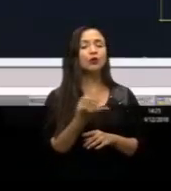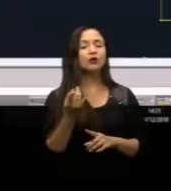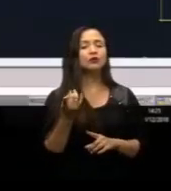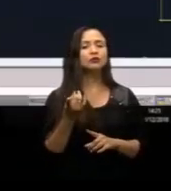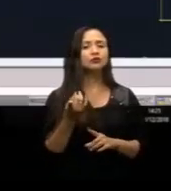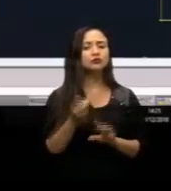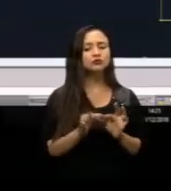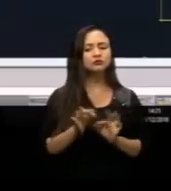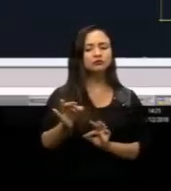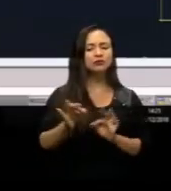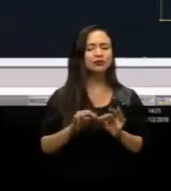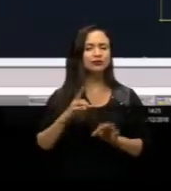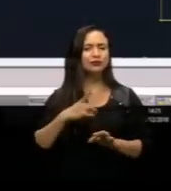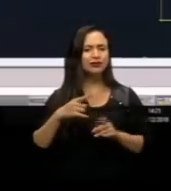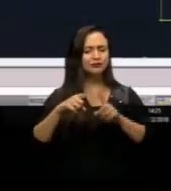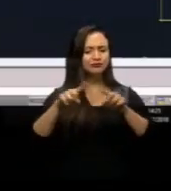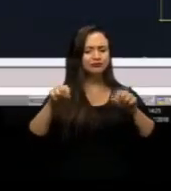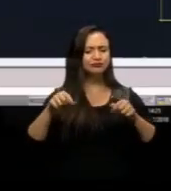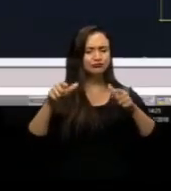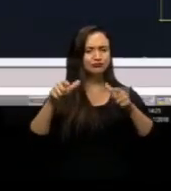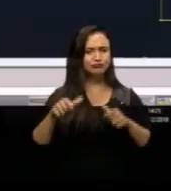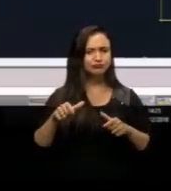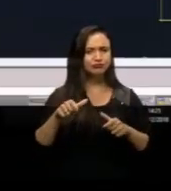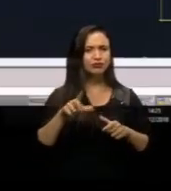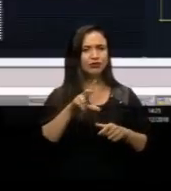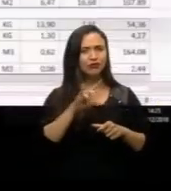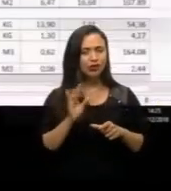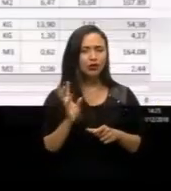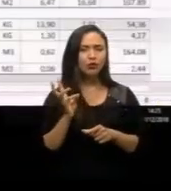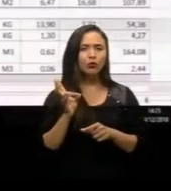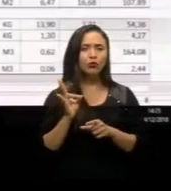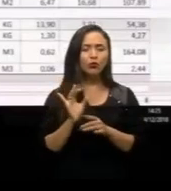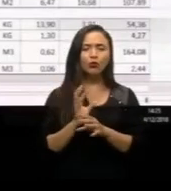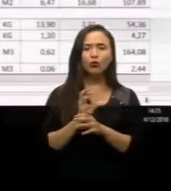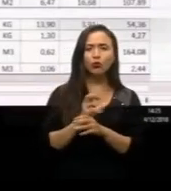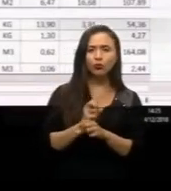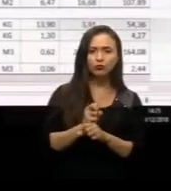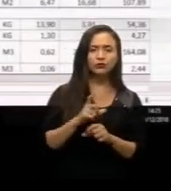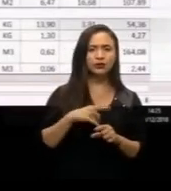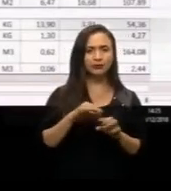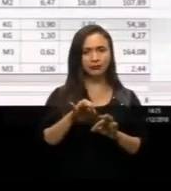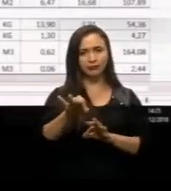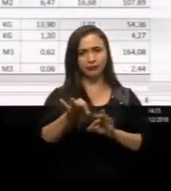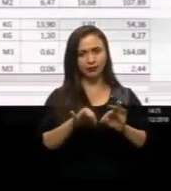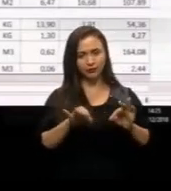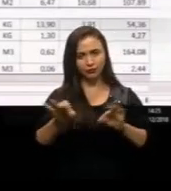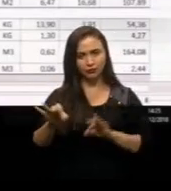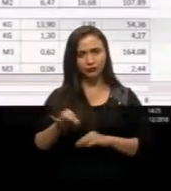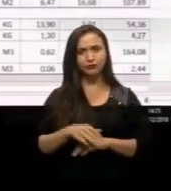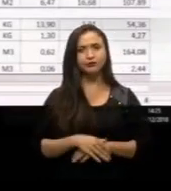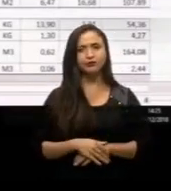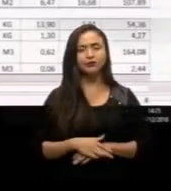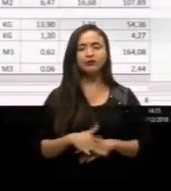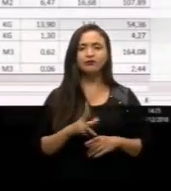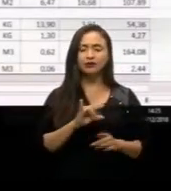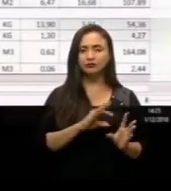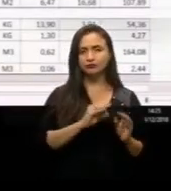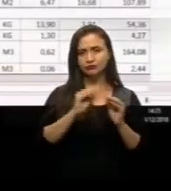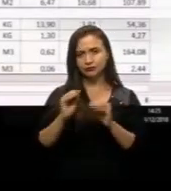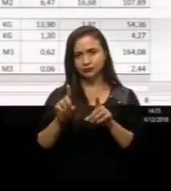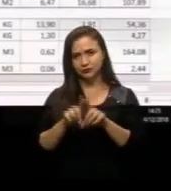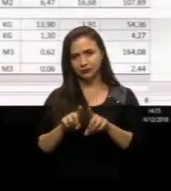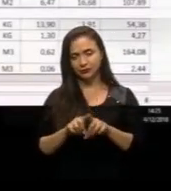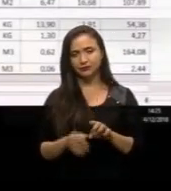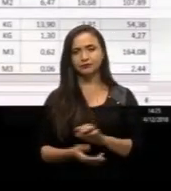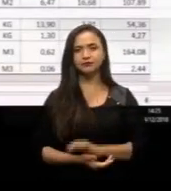ali de área, eu faço essa conta, metro quadrado da minha viga baldrame, e lanço aqui,